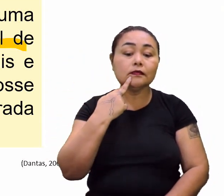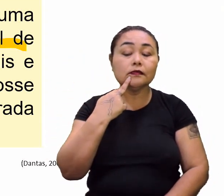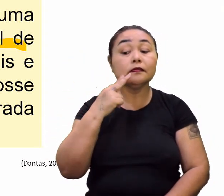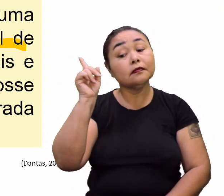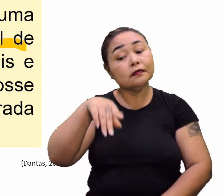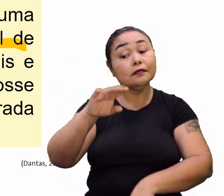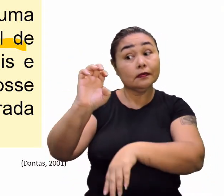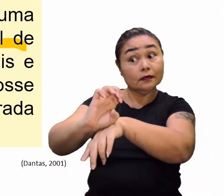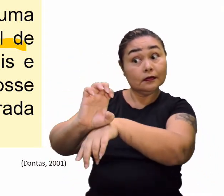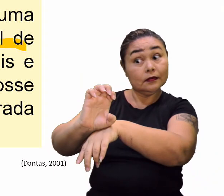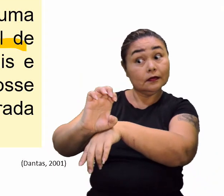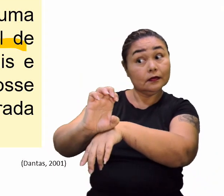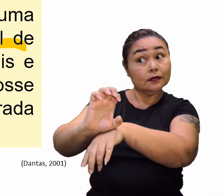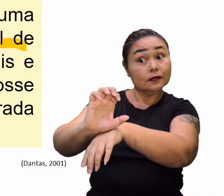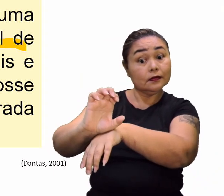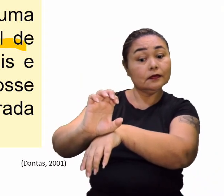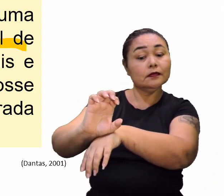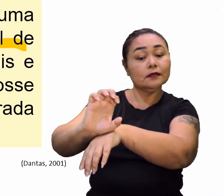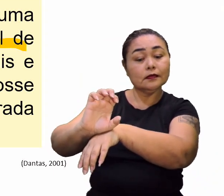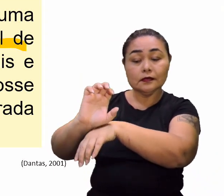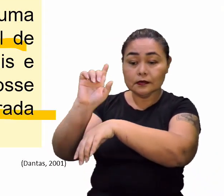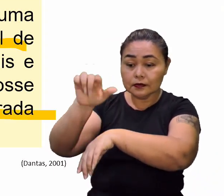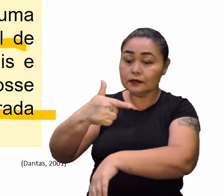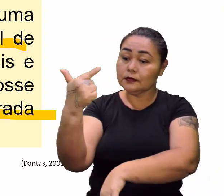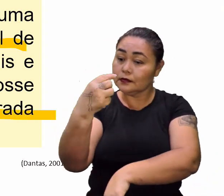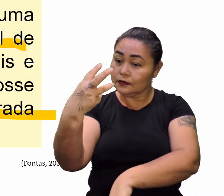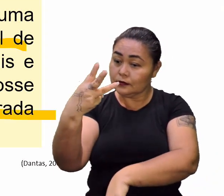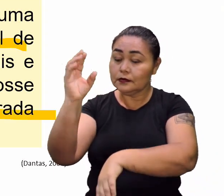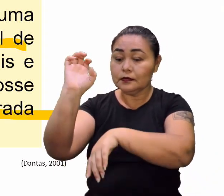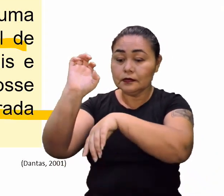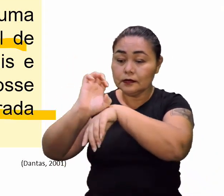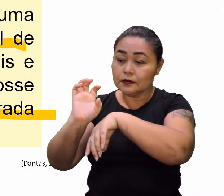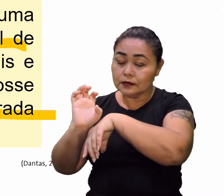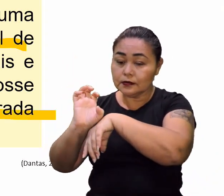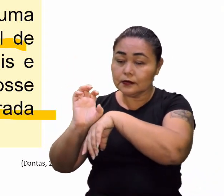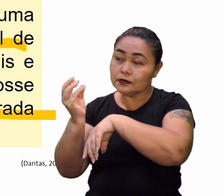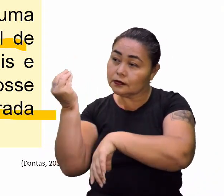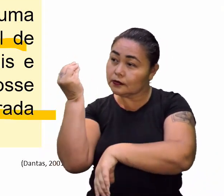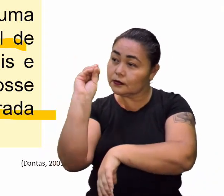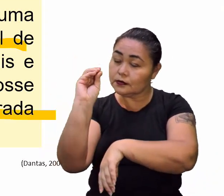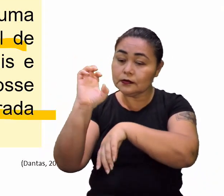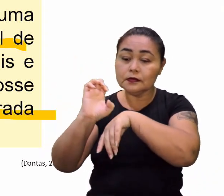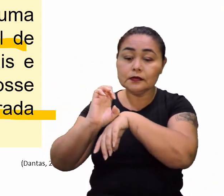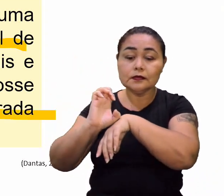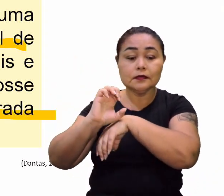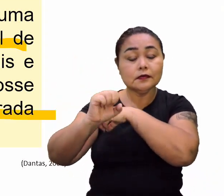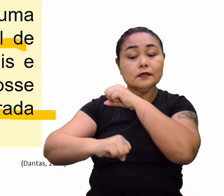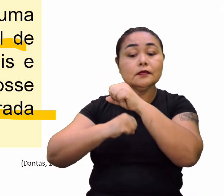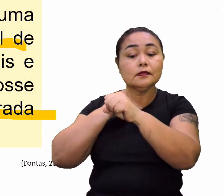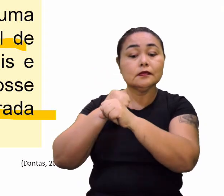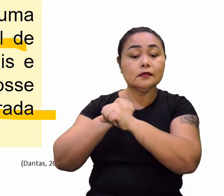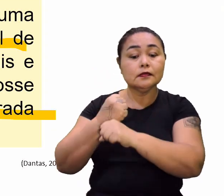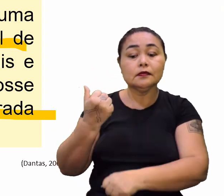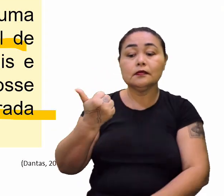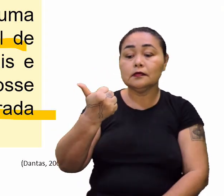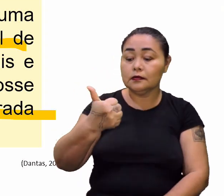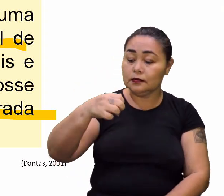em estado. Exatamente. É isso? E se tornar a 23ª unidade federativa. Coloca aí o ano, só para lembrar aí embaixo,